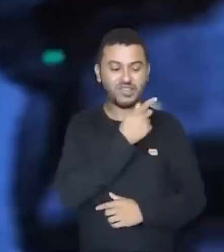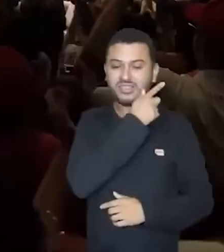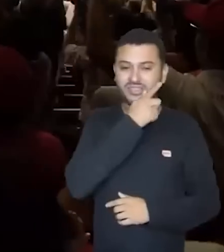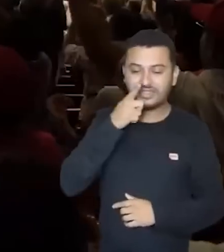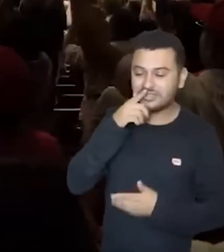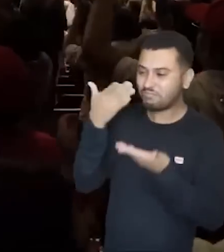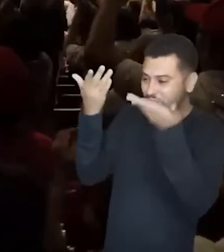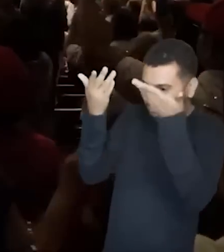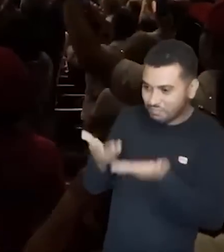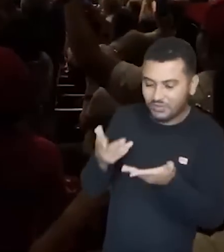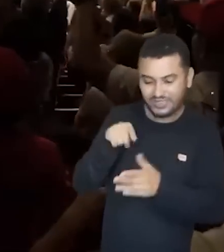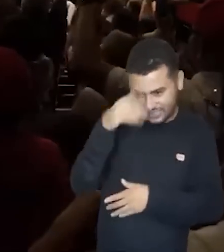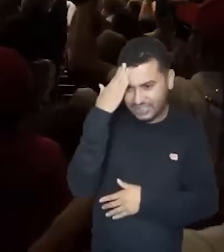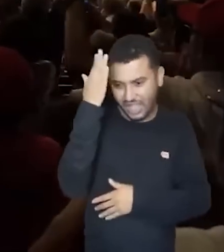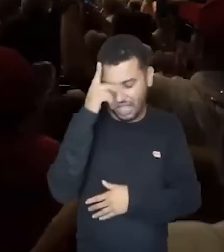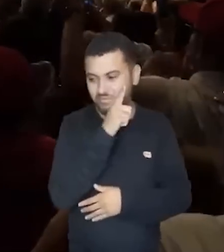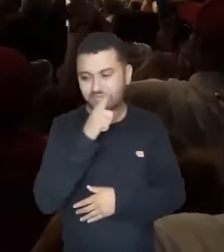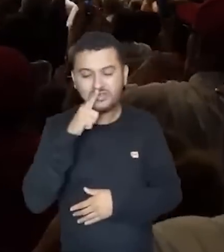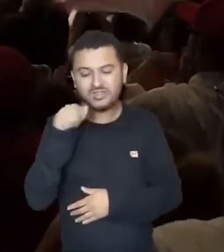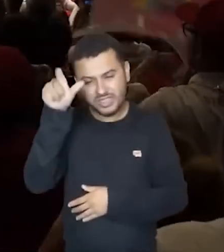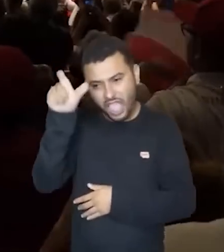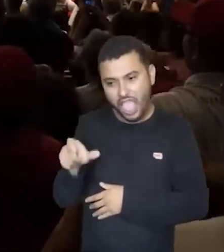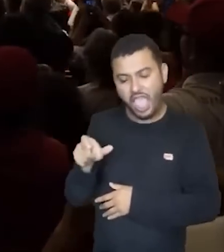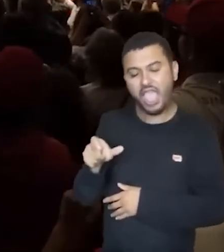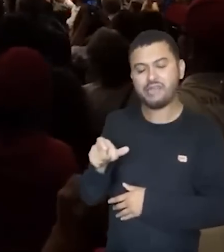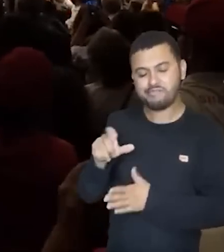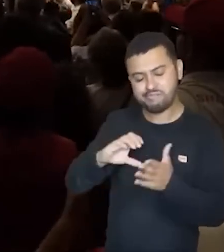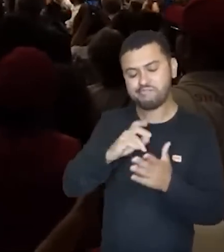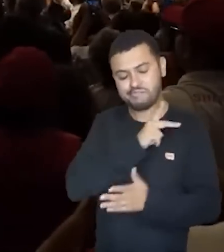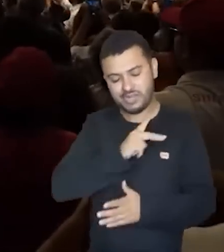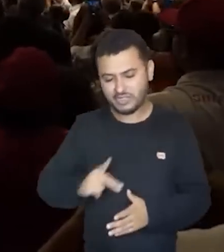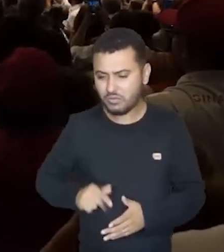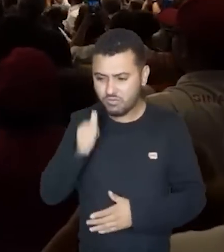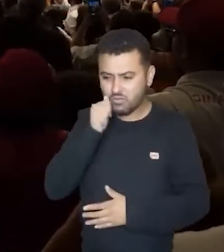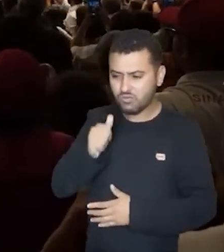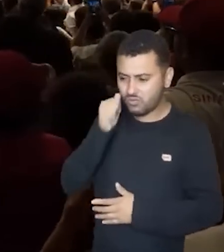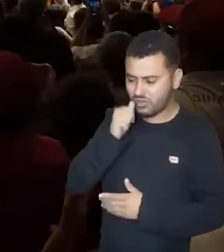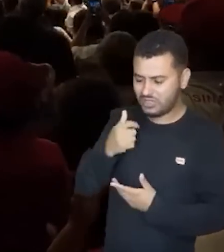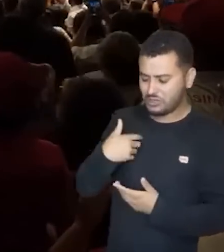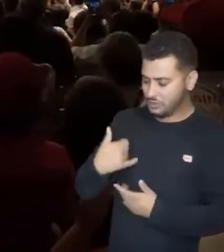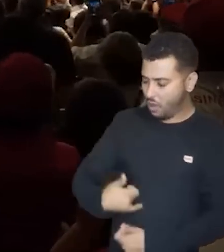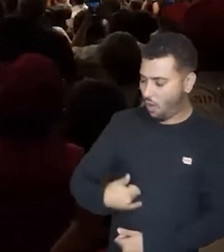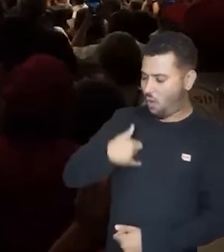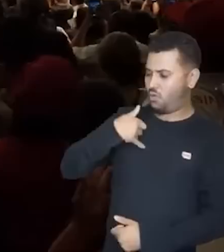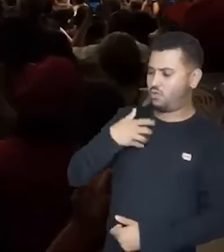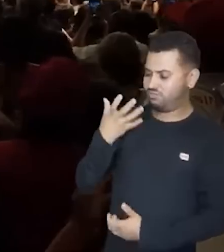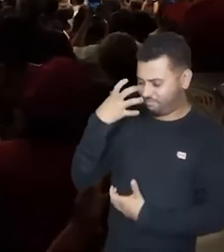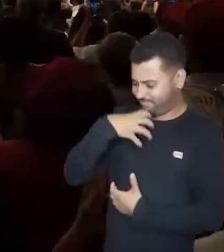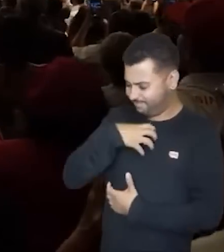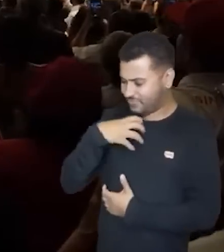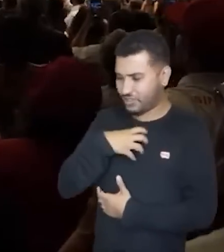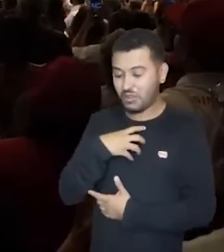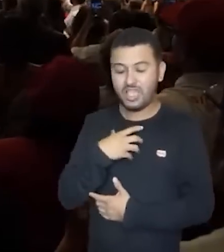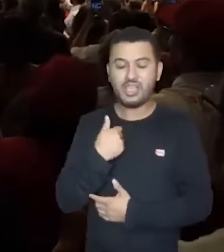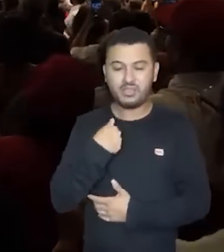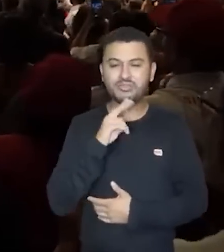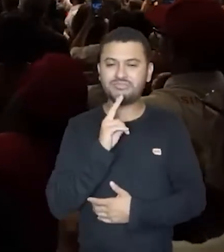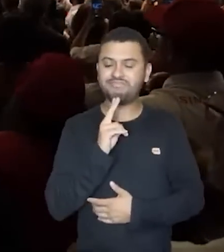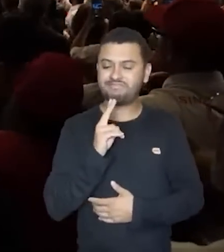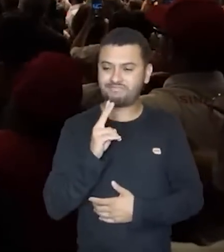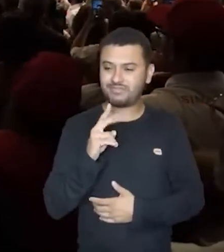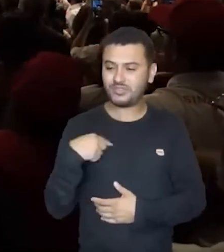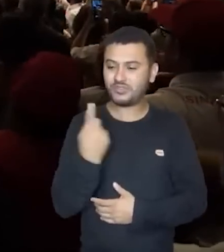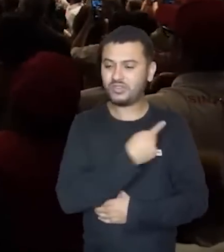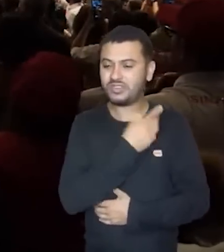Você sabe que você é uma mulher que me dá muito orgulho, porque poucas vezes a gente teve uma